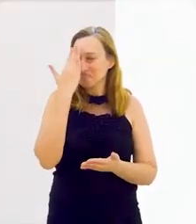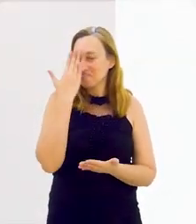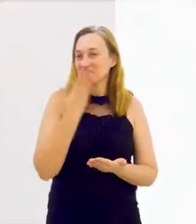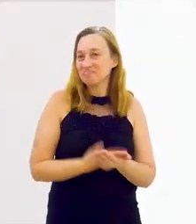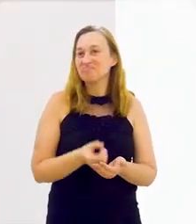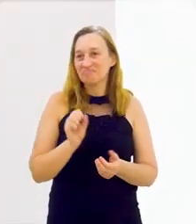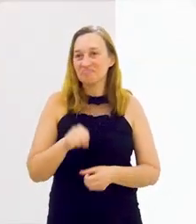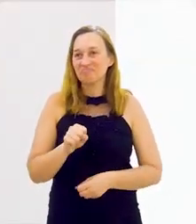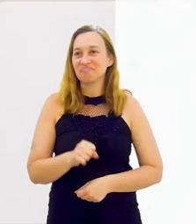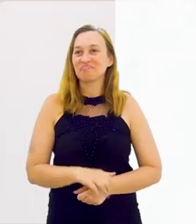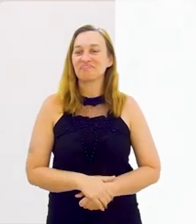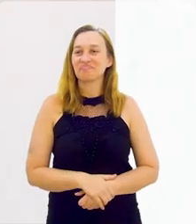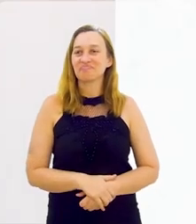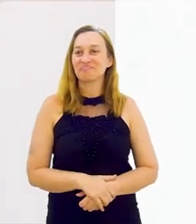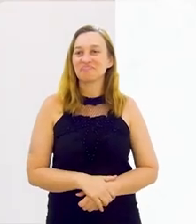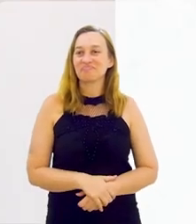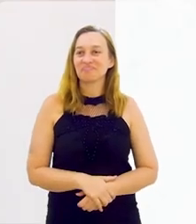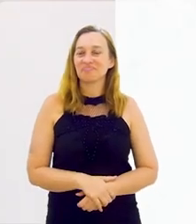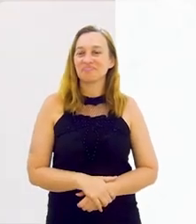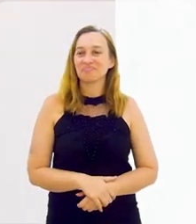Prática, eu acredito sim.